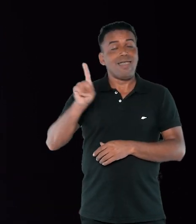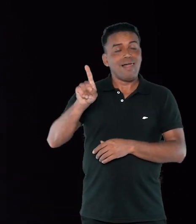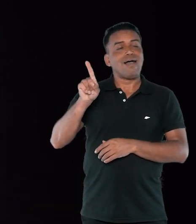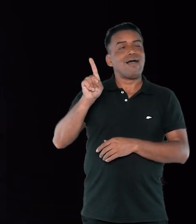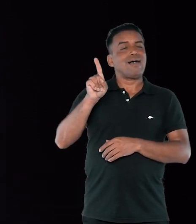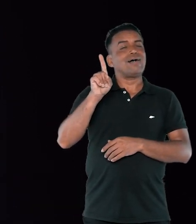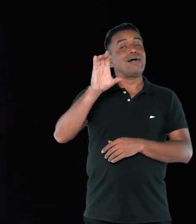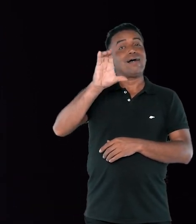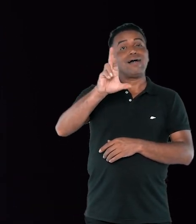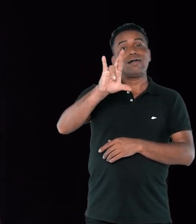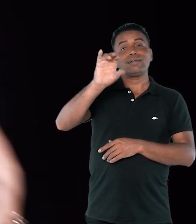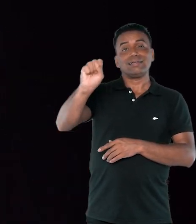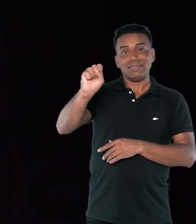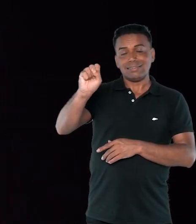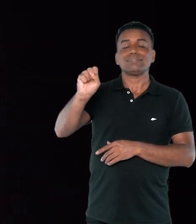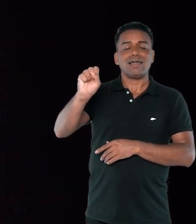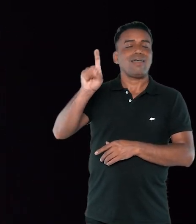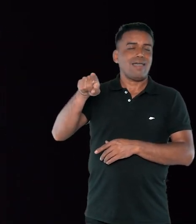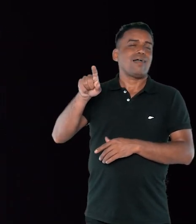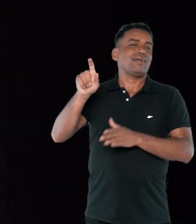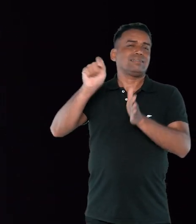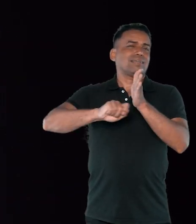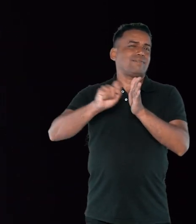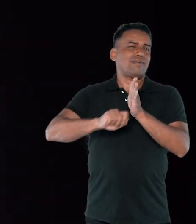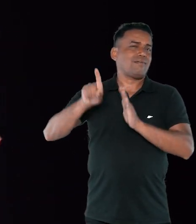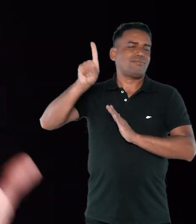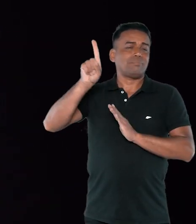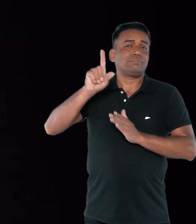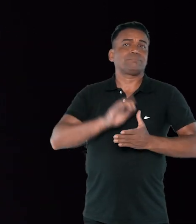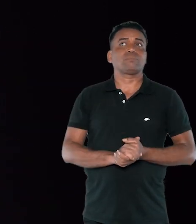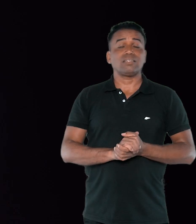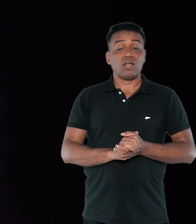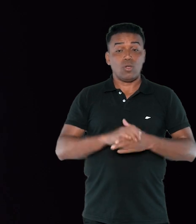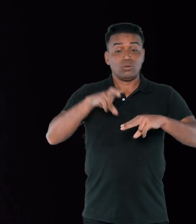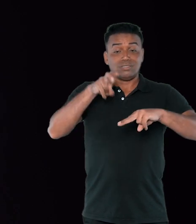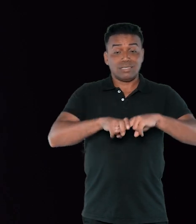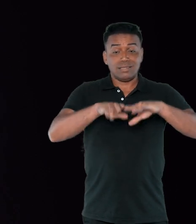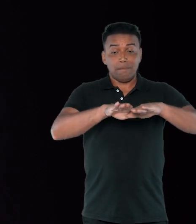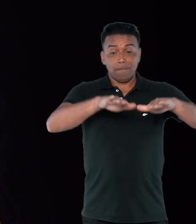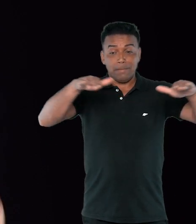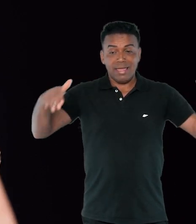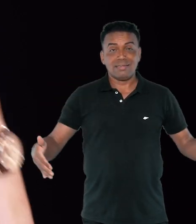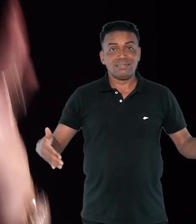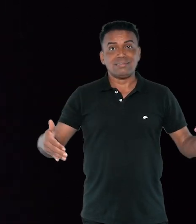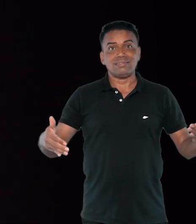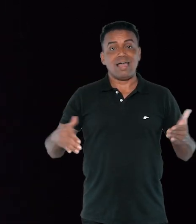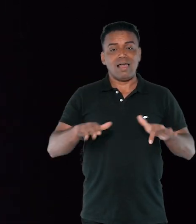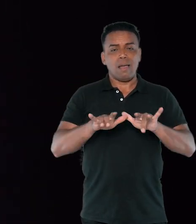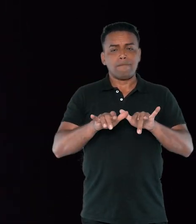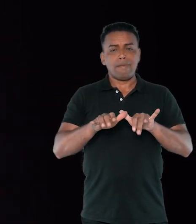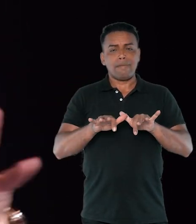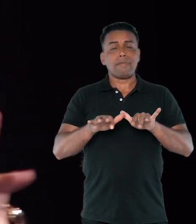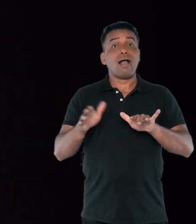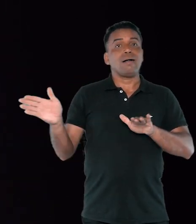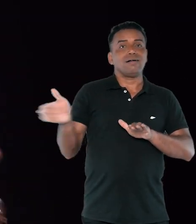publicitariamente falando com ela. E aí a gente ficou amiga. Na época em que ela perdeu, né, o marido e escreveu para o